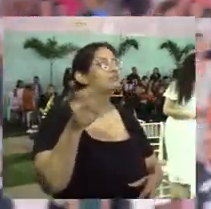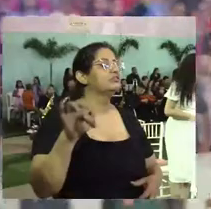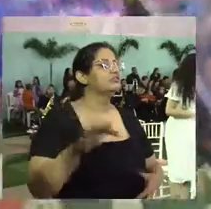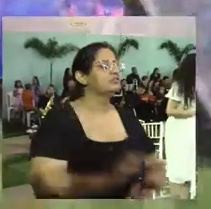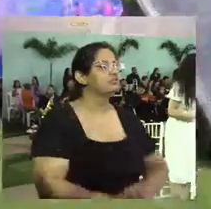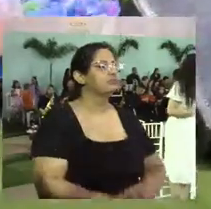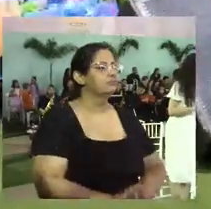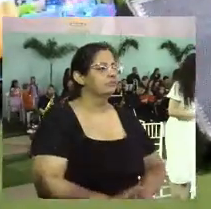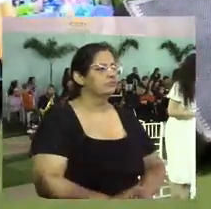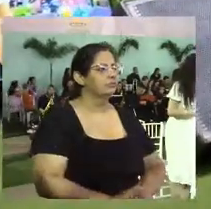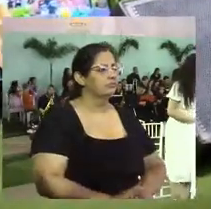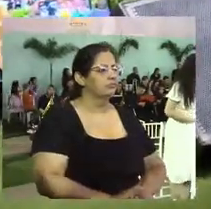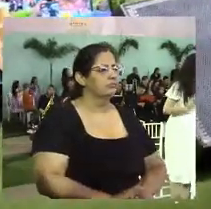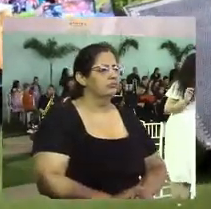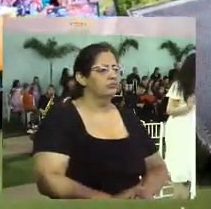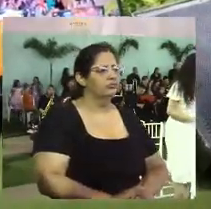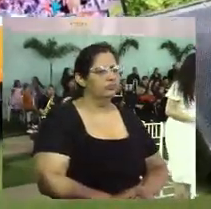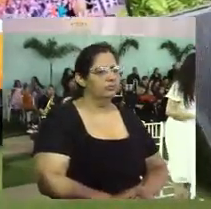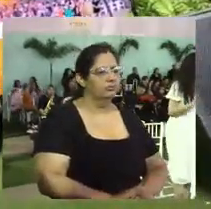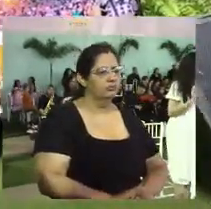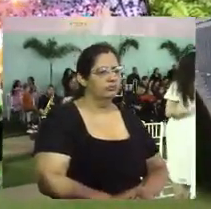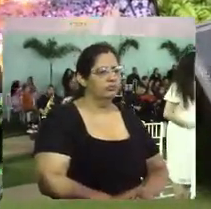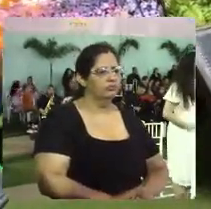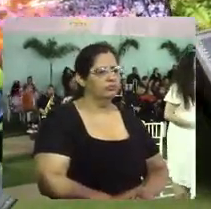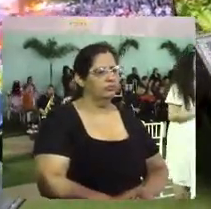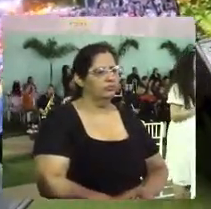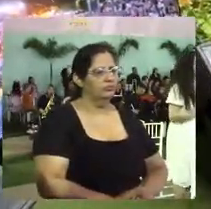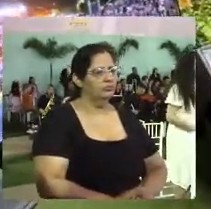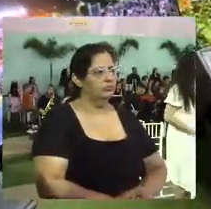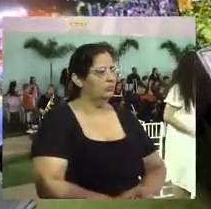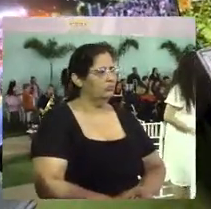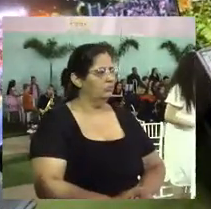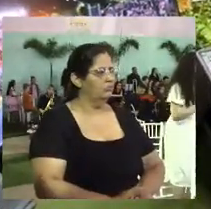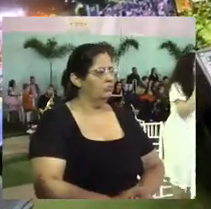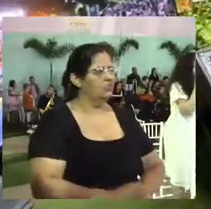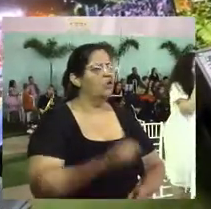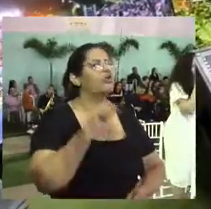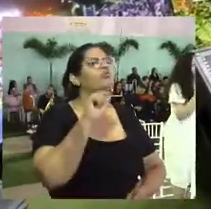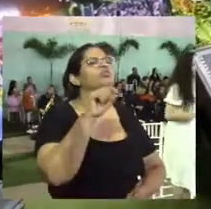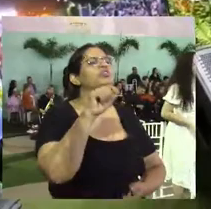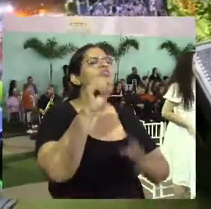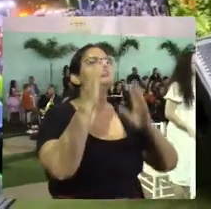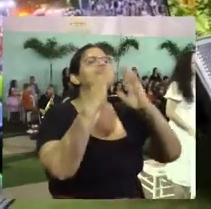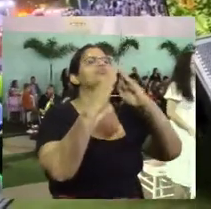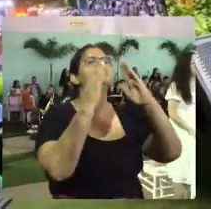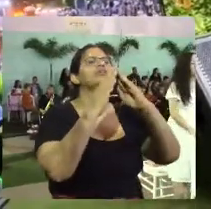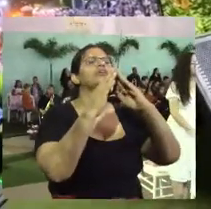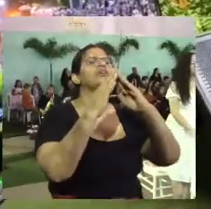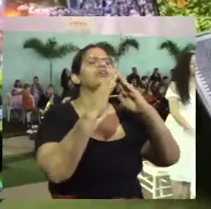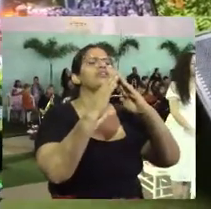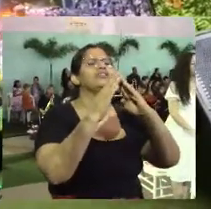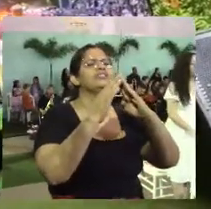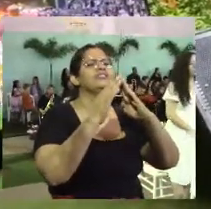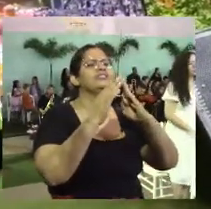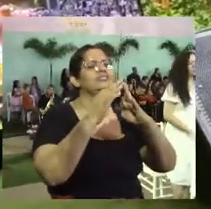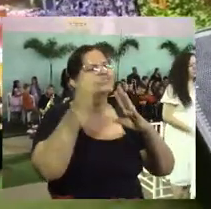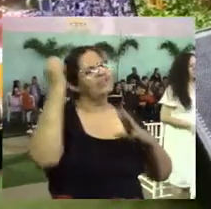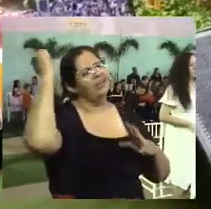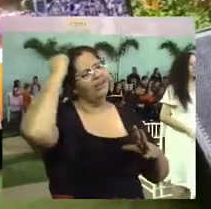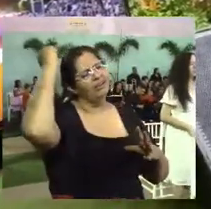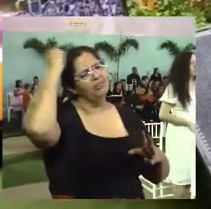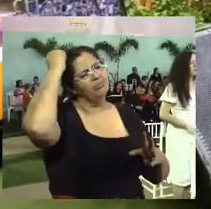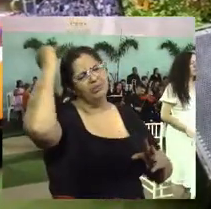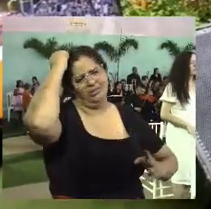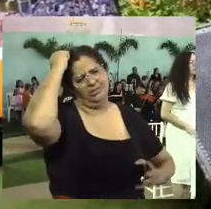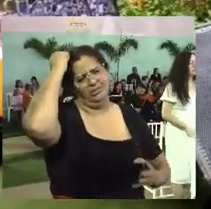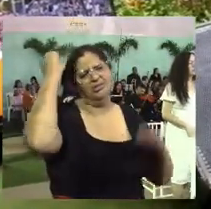77 Onde está você aí na sua casa arrependa-se dos